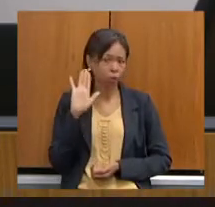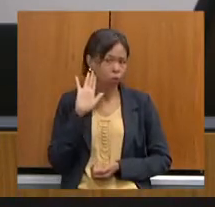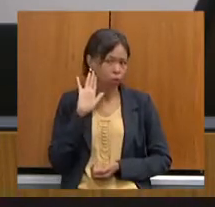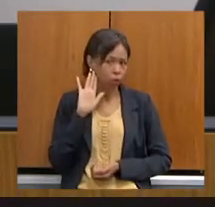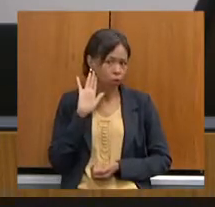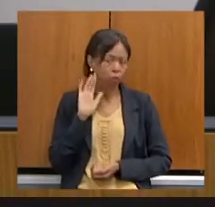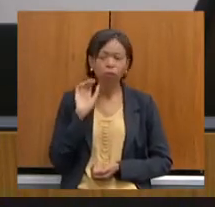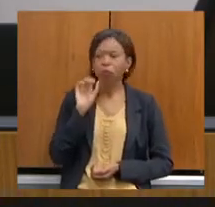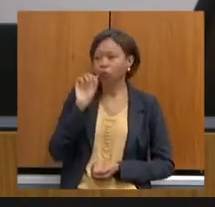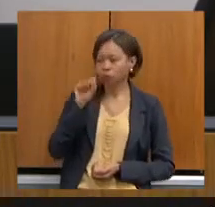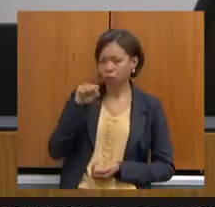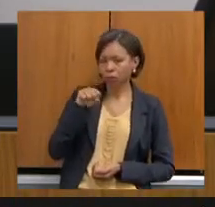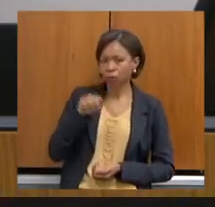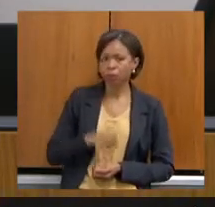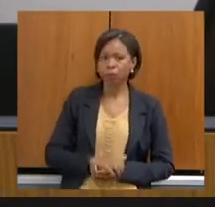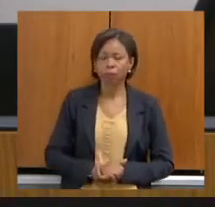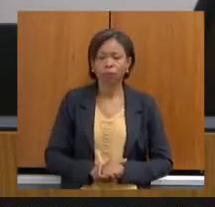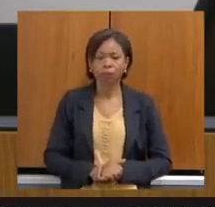É sim